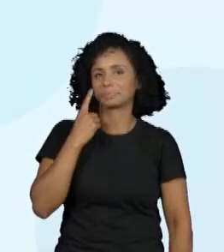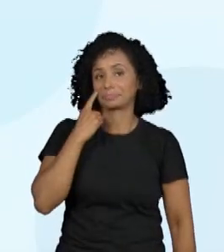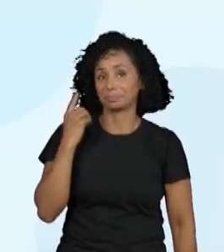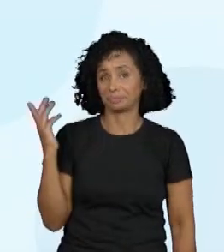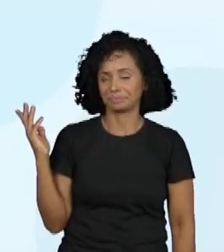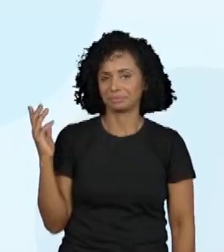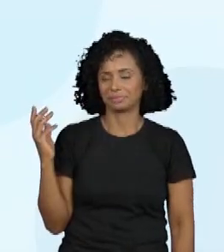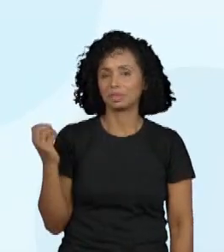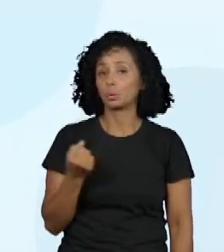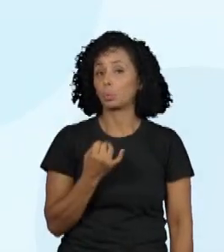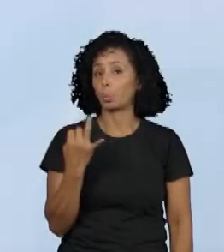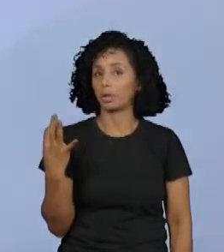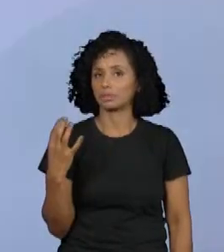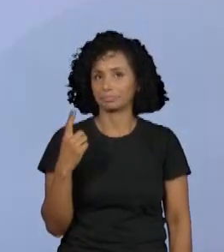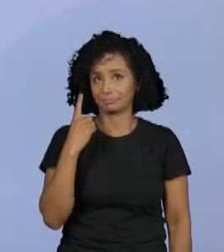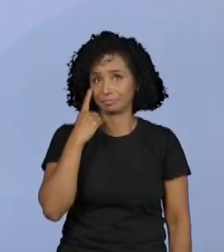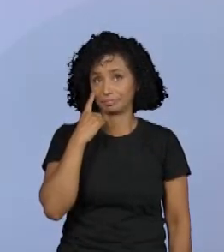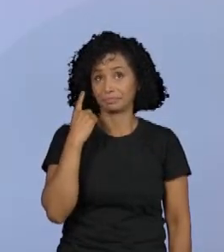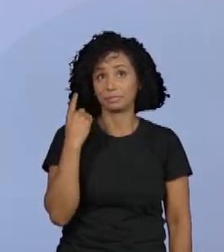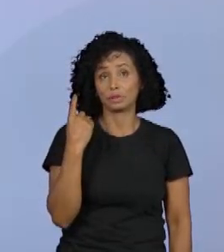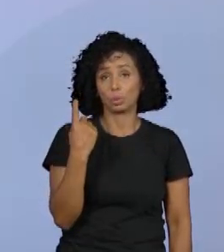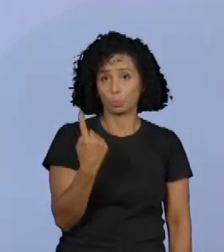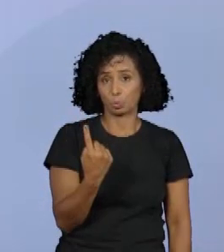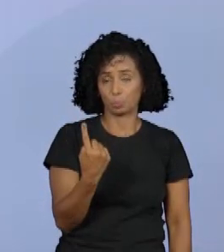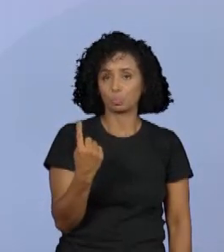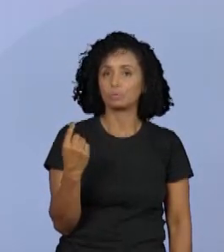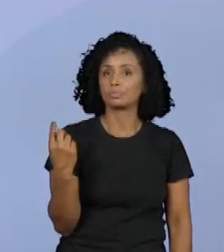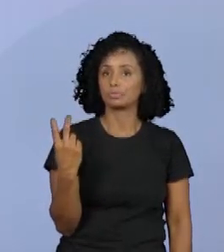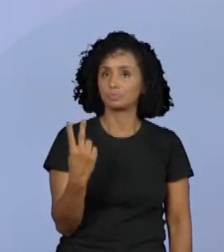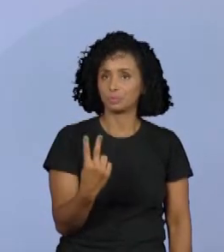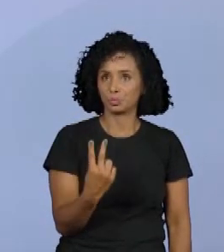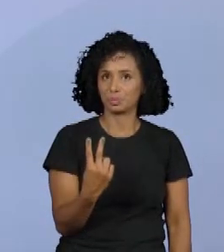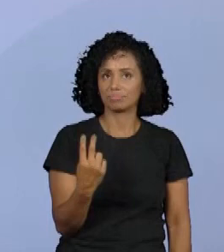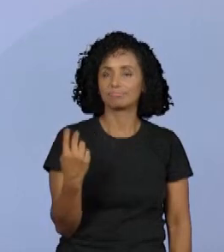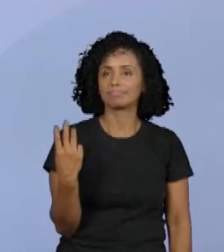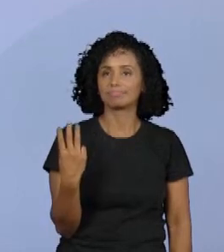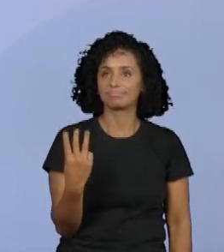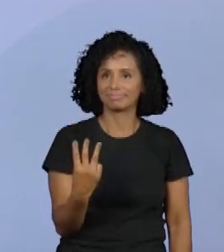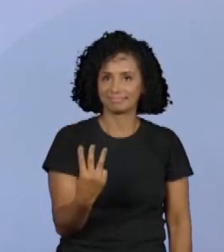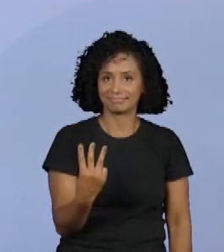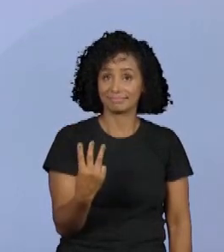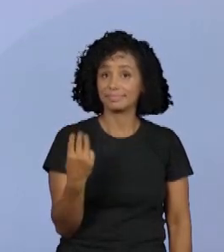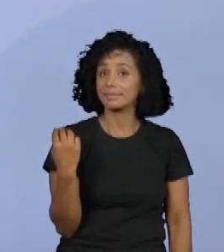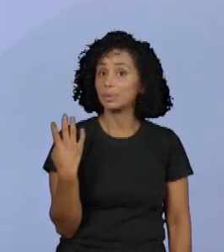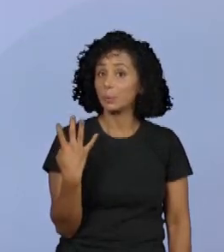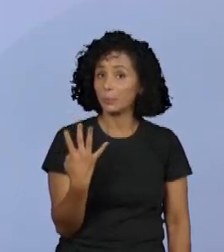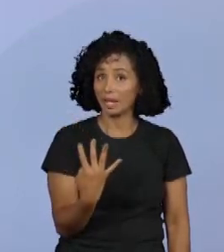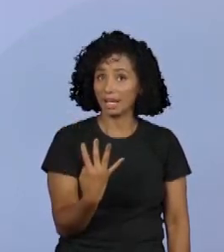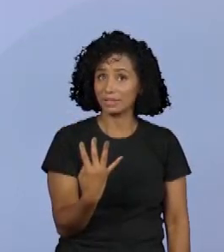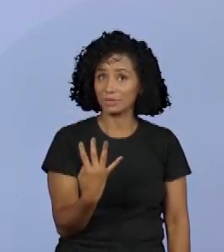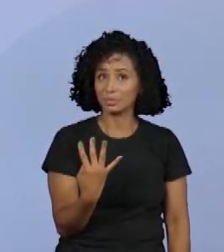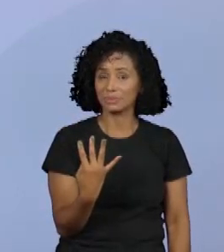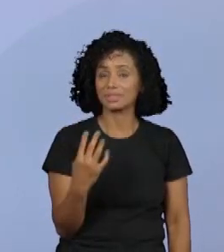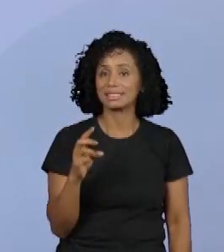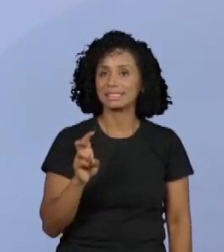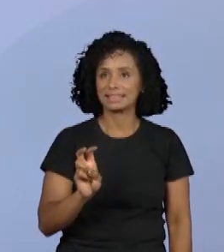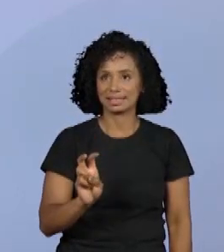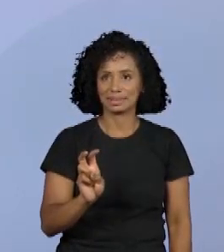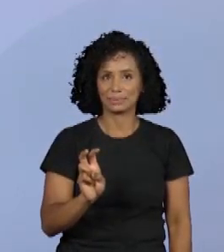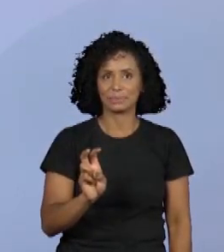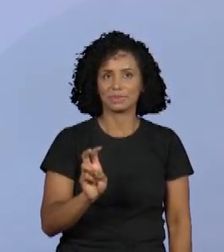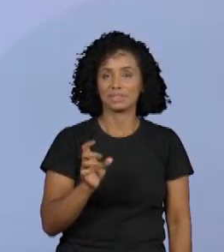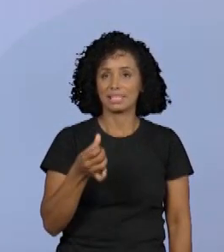nós temos aí 1, 2, 3, 4,